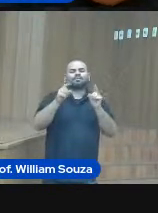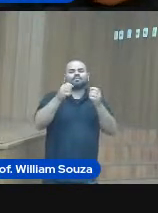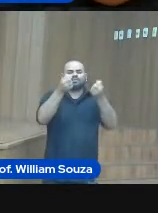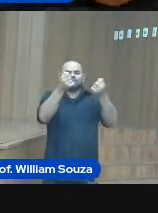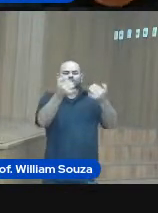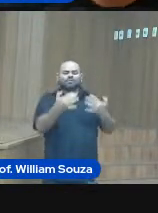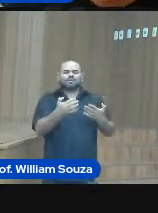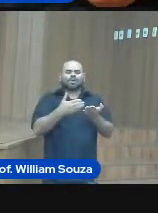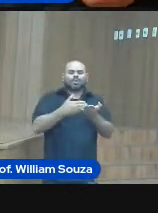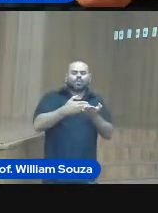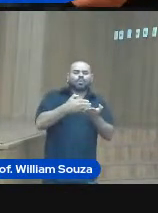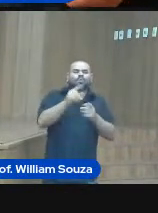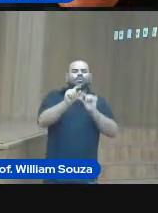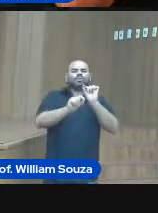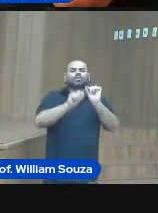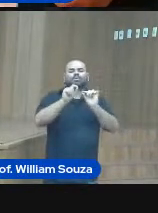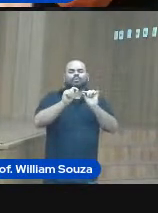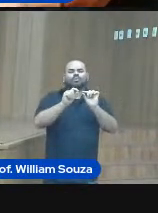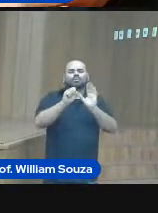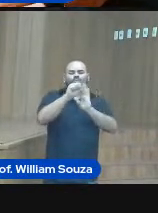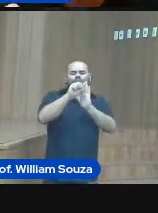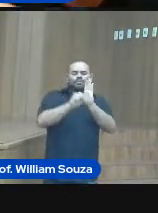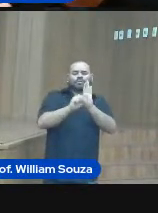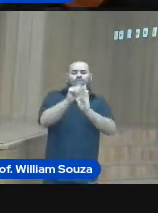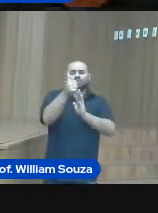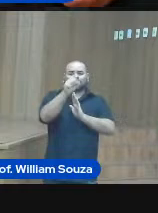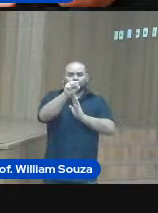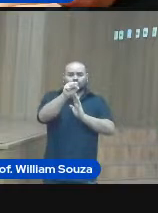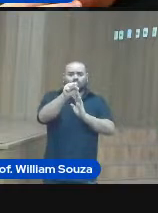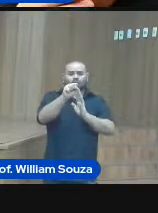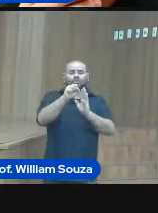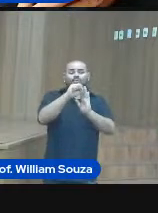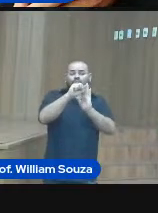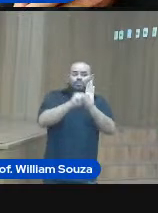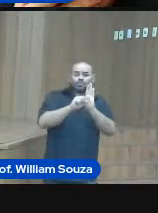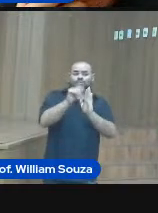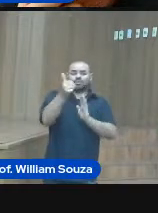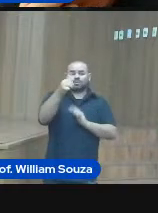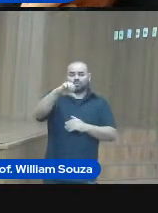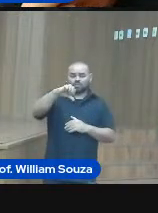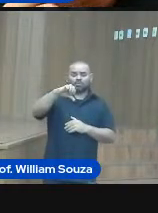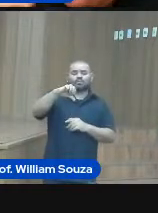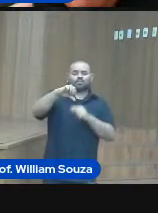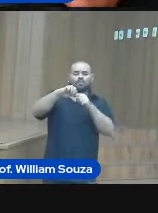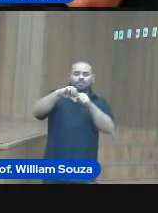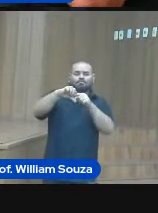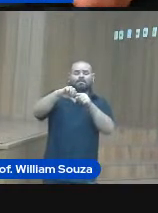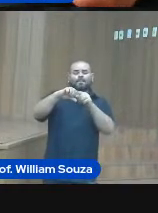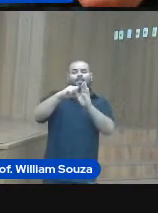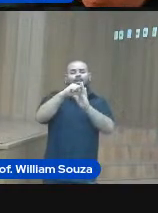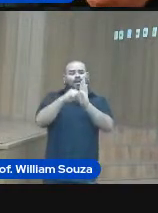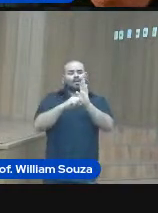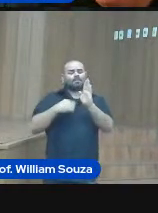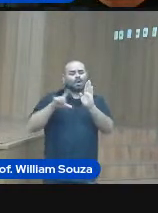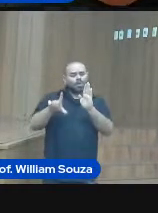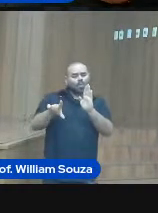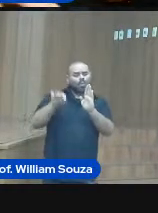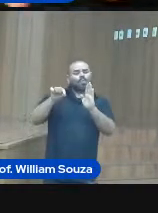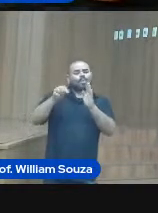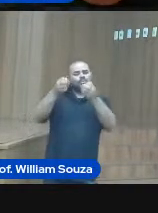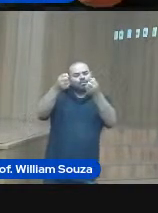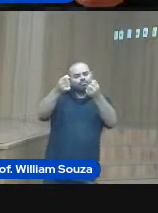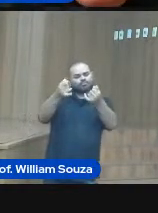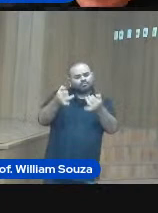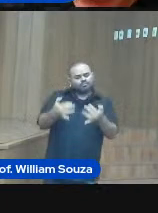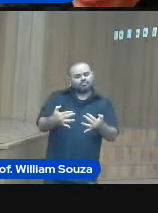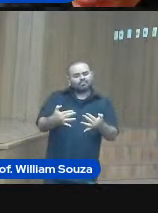falando dos séculos XVIII e XIX, que são séculos que eu escolhi para delimitar minha fala, senão eu ia ficar